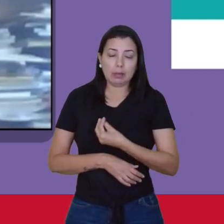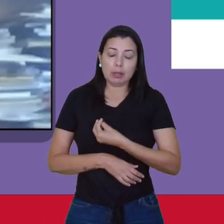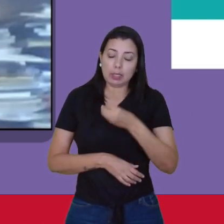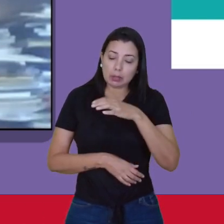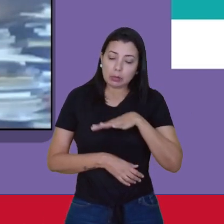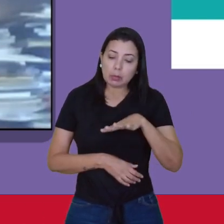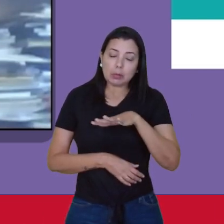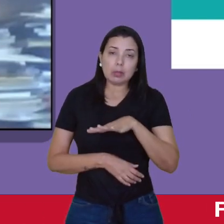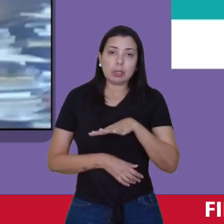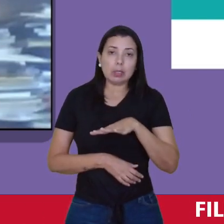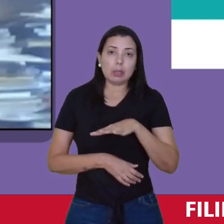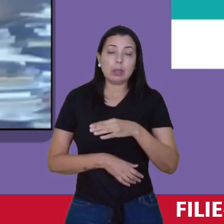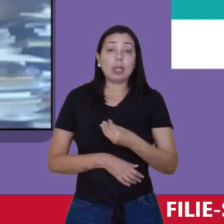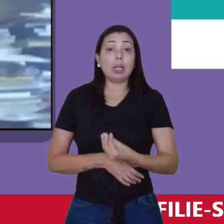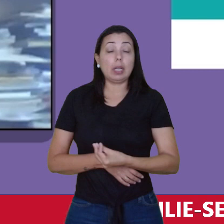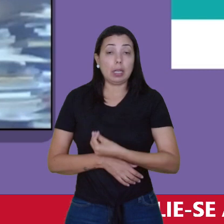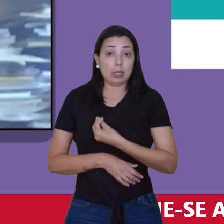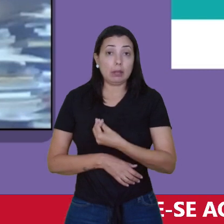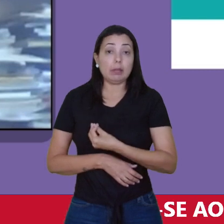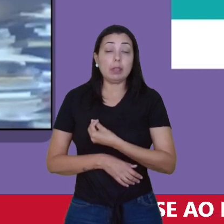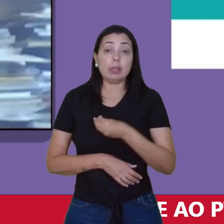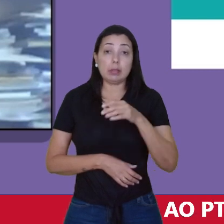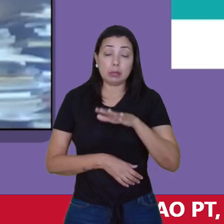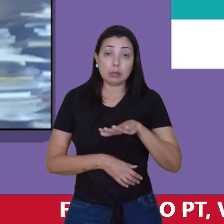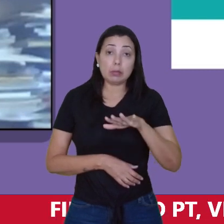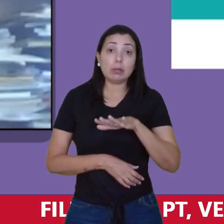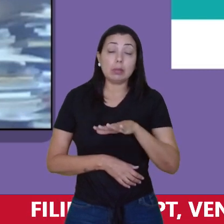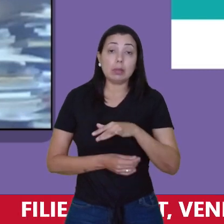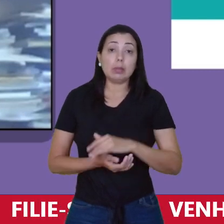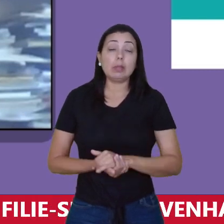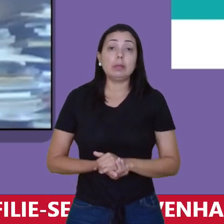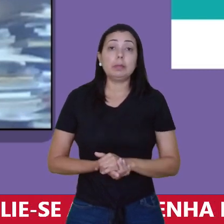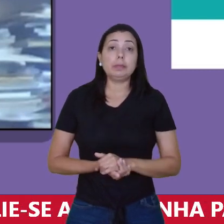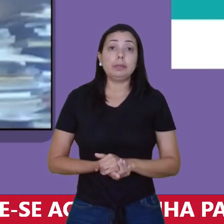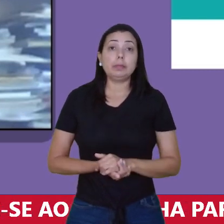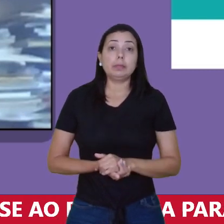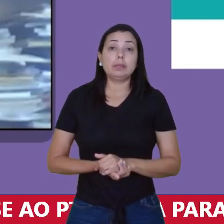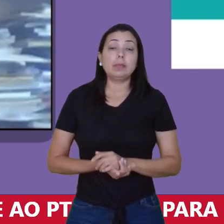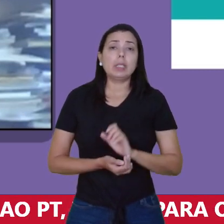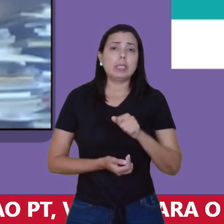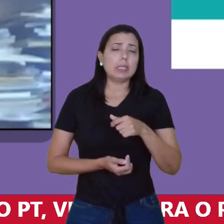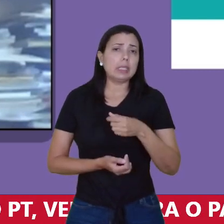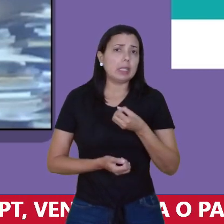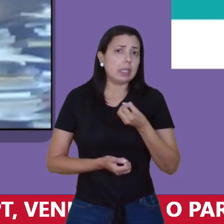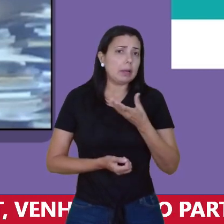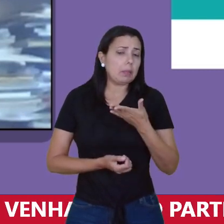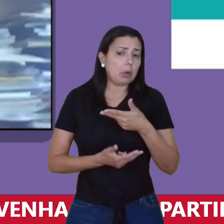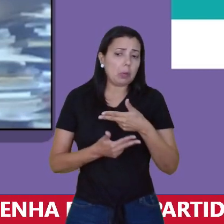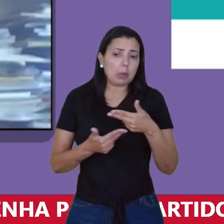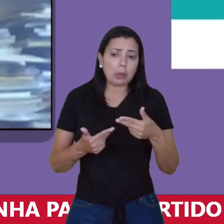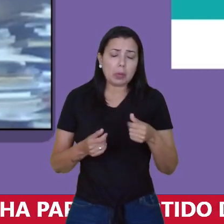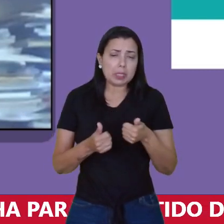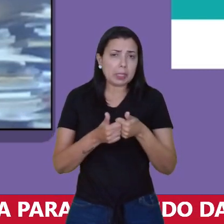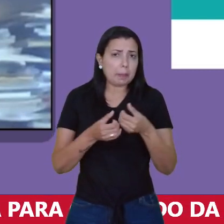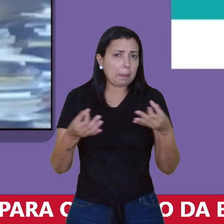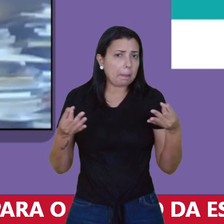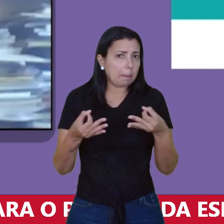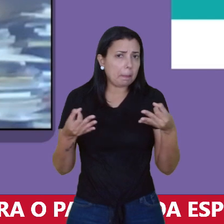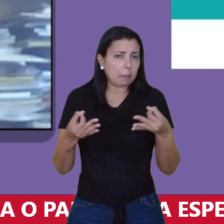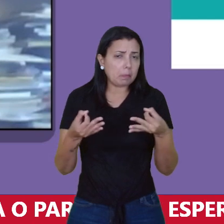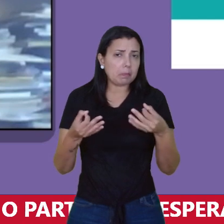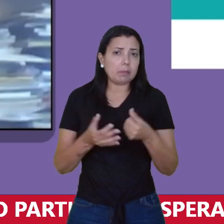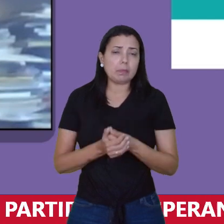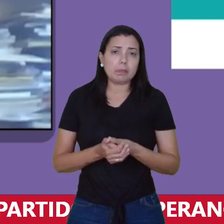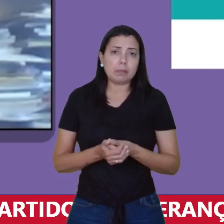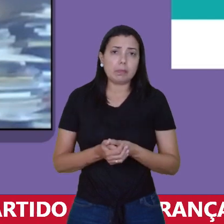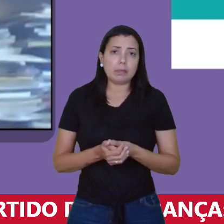lugar, a vida do local, é de uma riqueza assim fabulosa, de uma